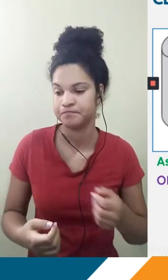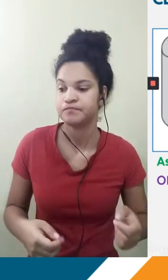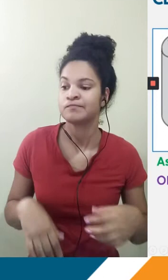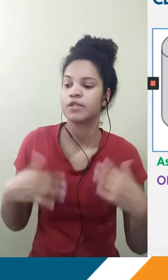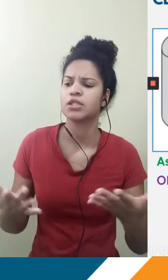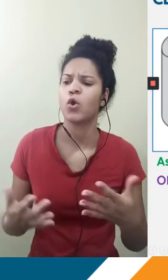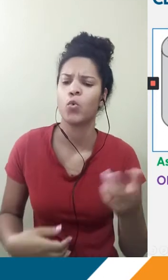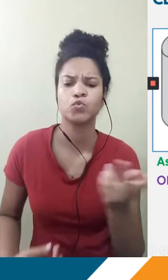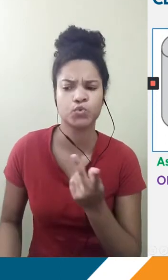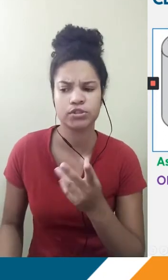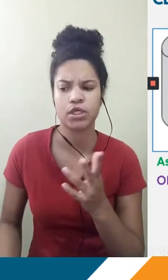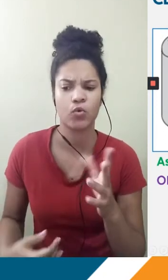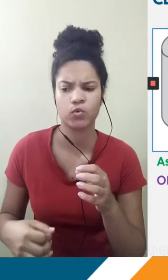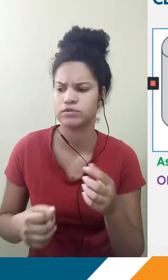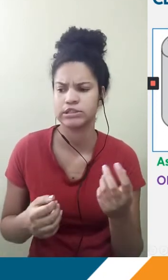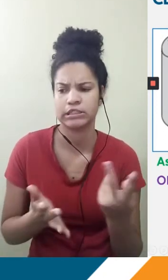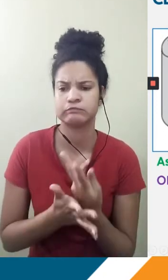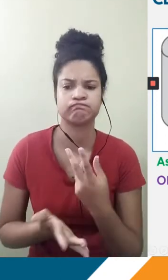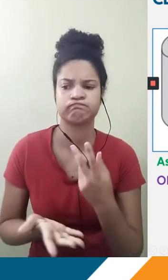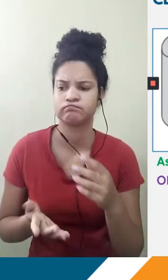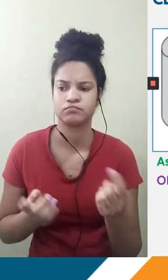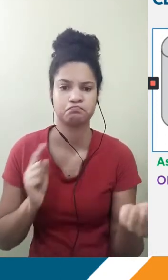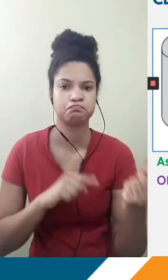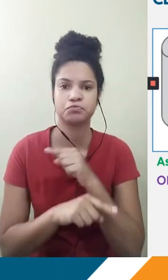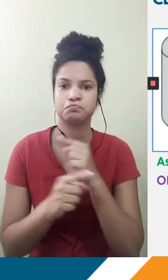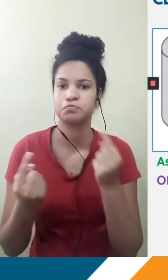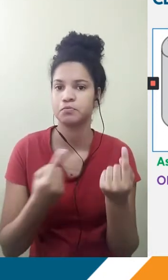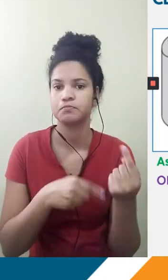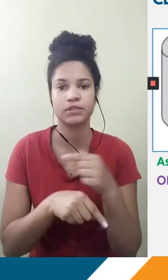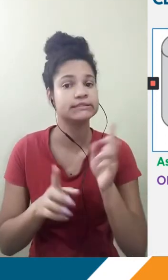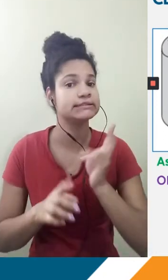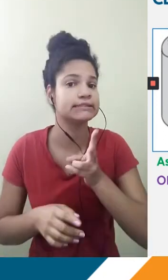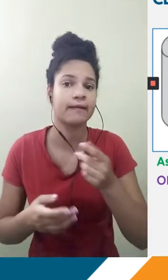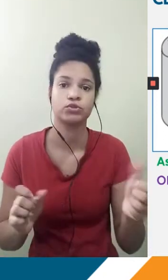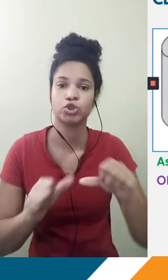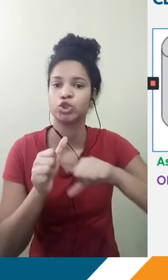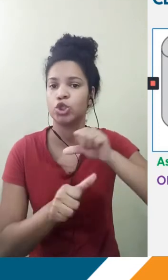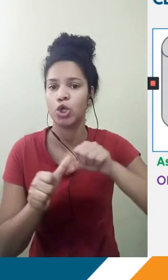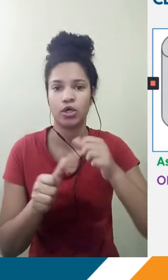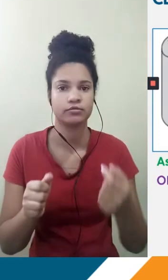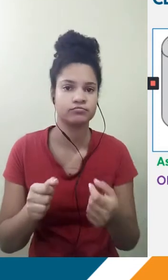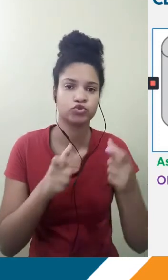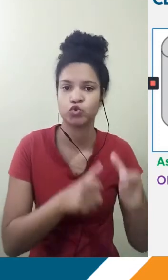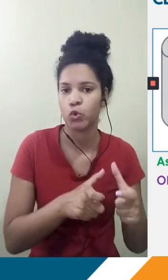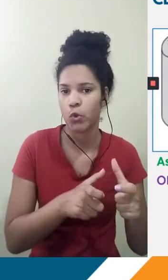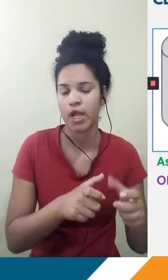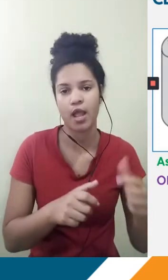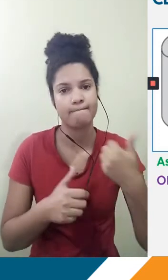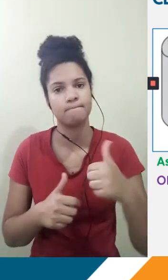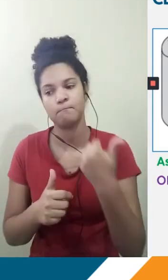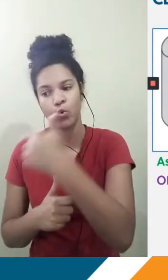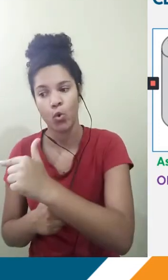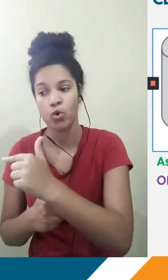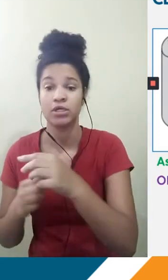intensidades diferentes devido às suas concentrações, seja no ar expirado, seja no ar que está contido nos alvéolos